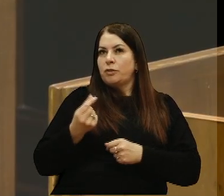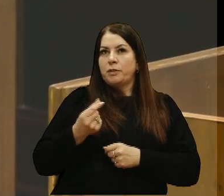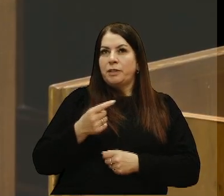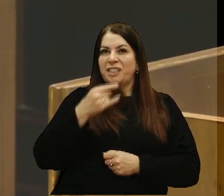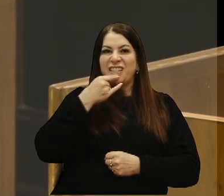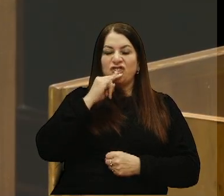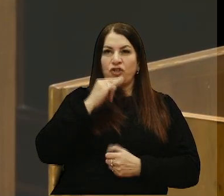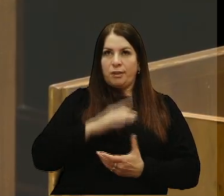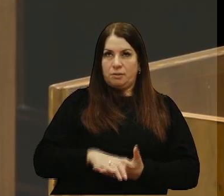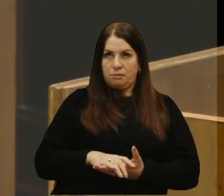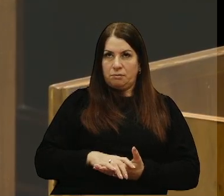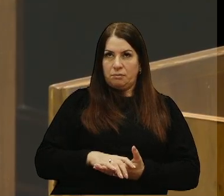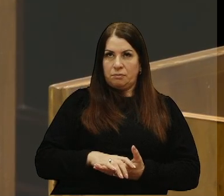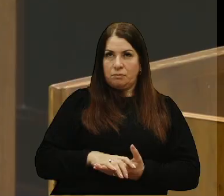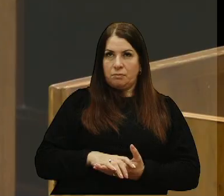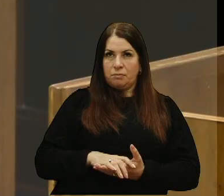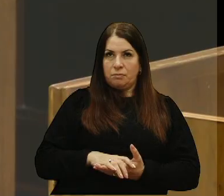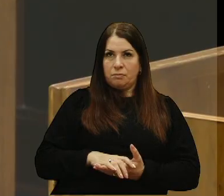cachaça.